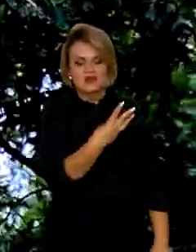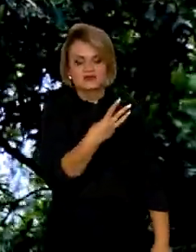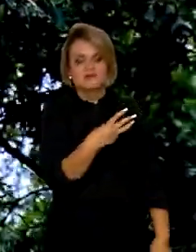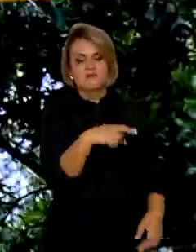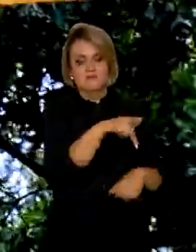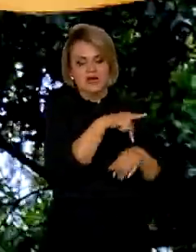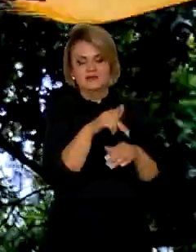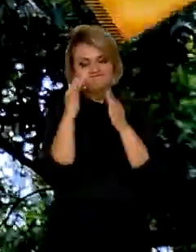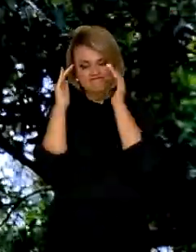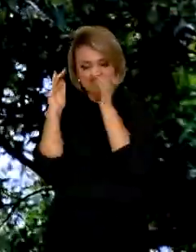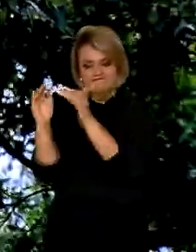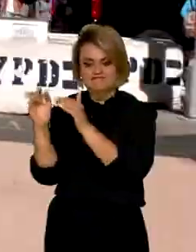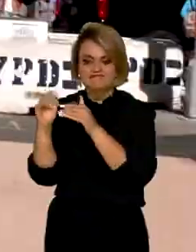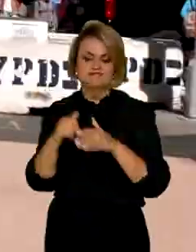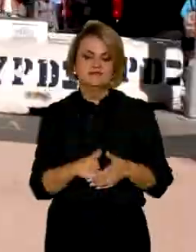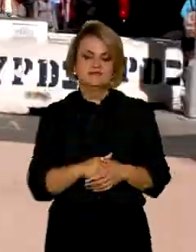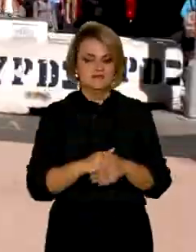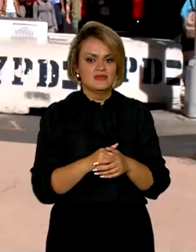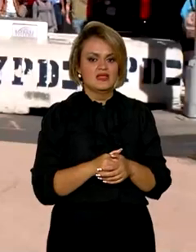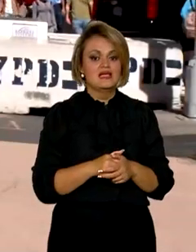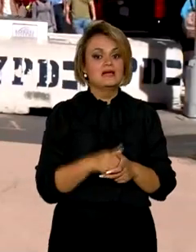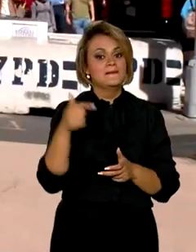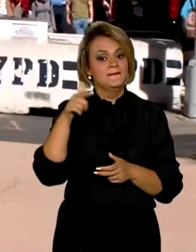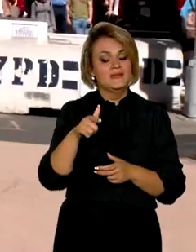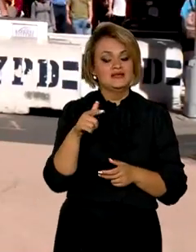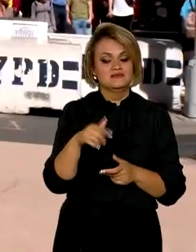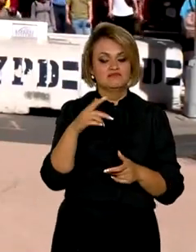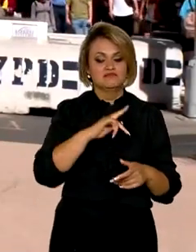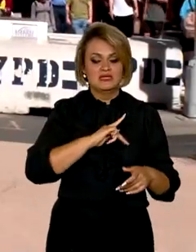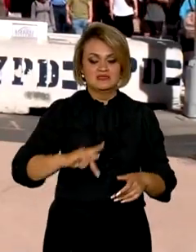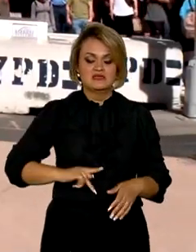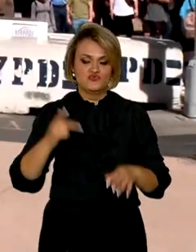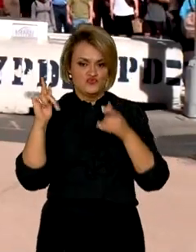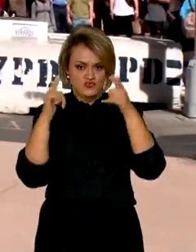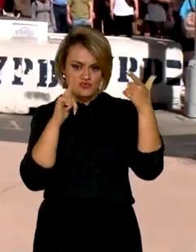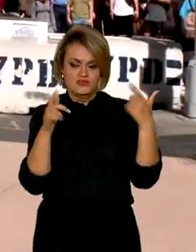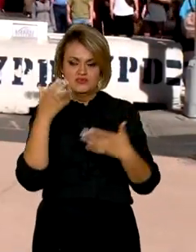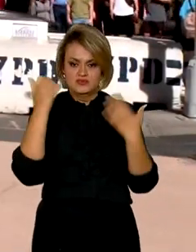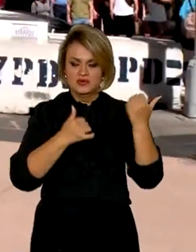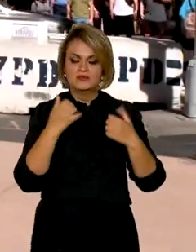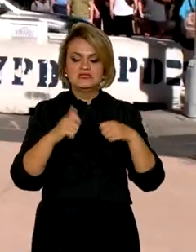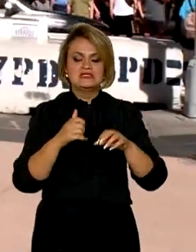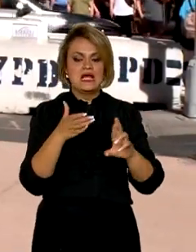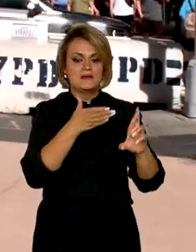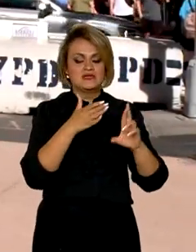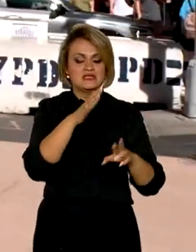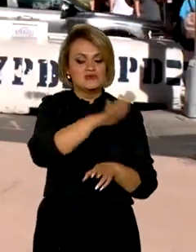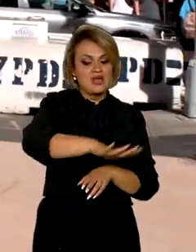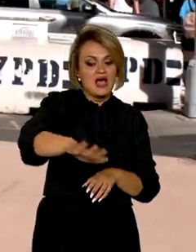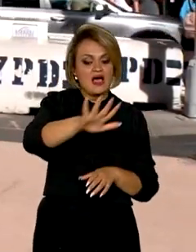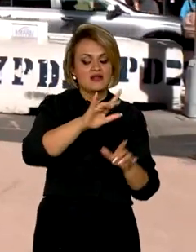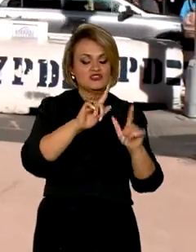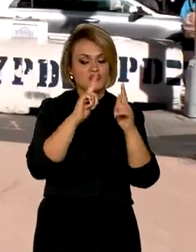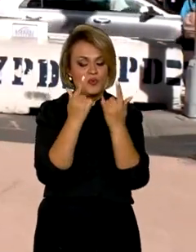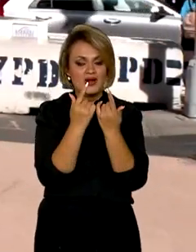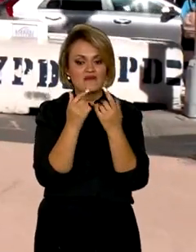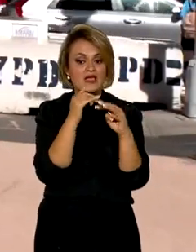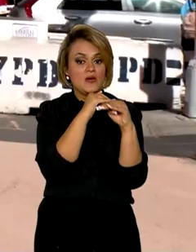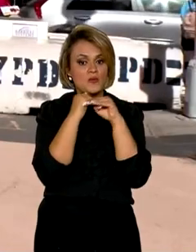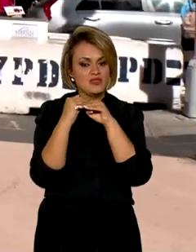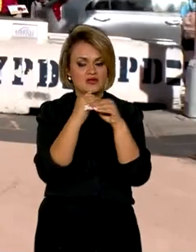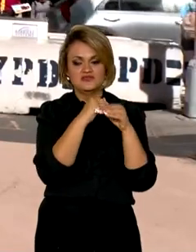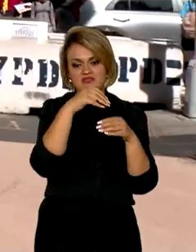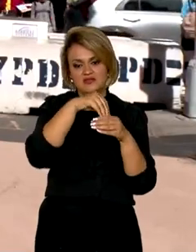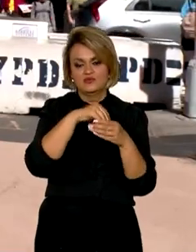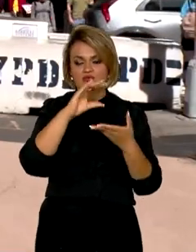fazem parte das Nações Unidas. Ainda segundo os líderes, é preciso garantir uma representação geográfica equitativa no